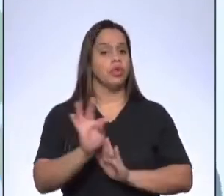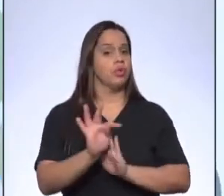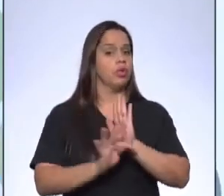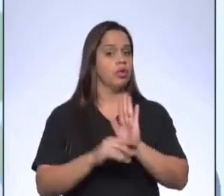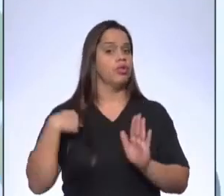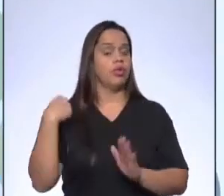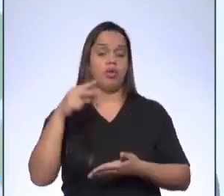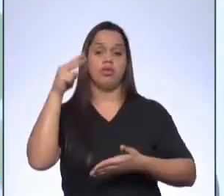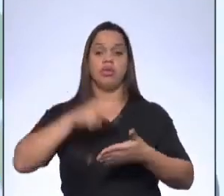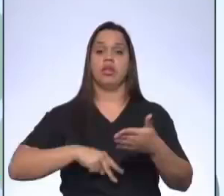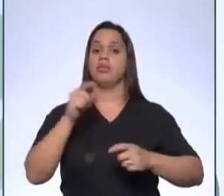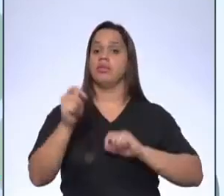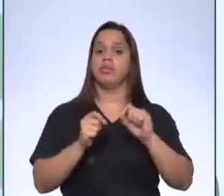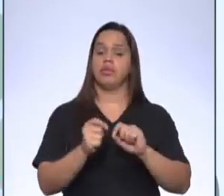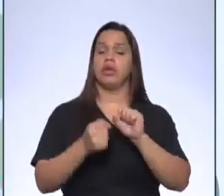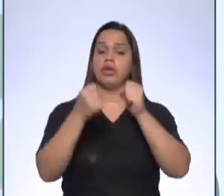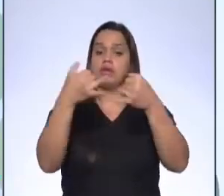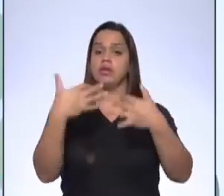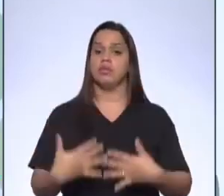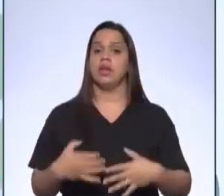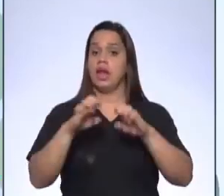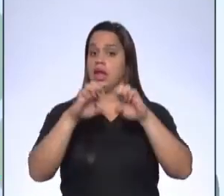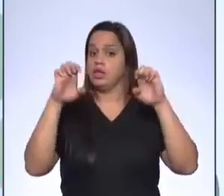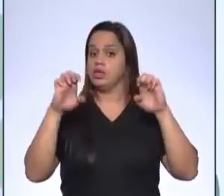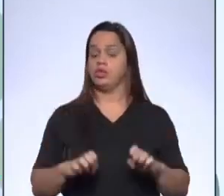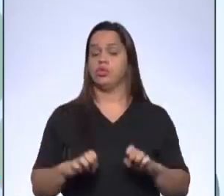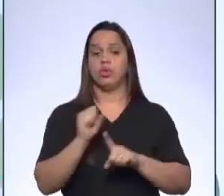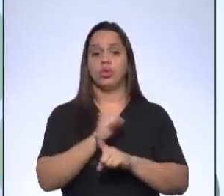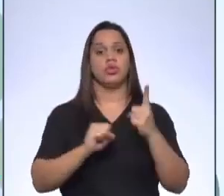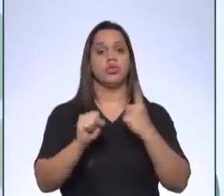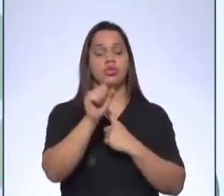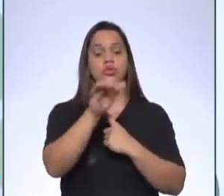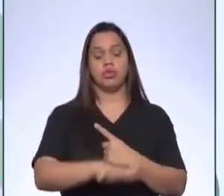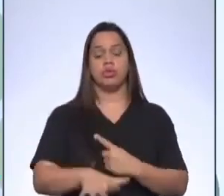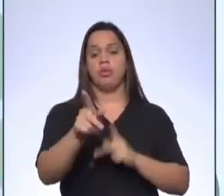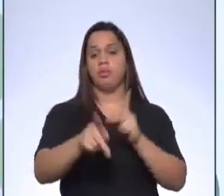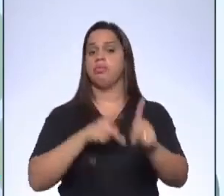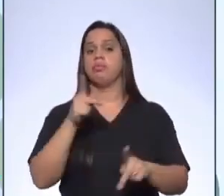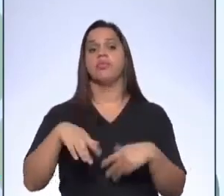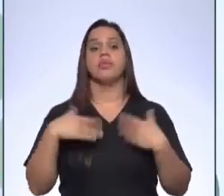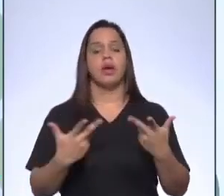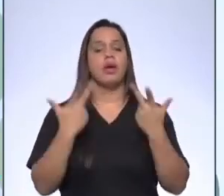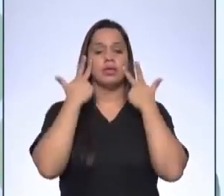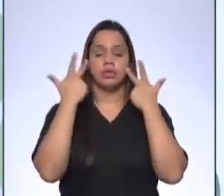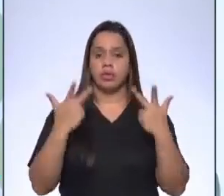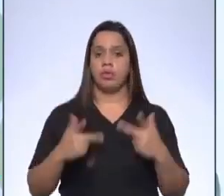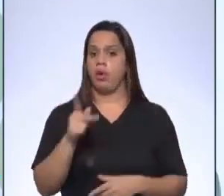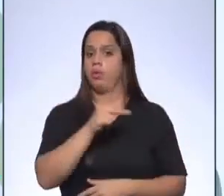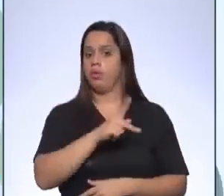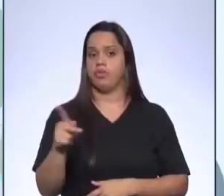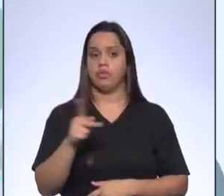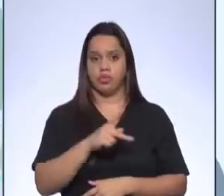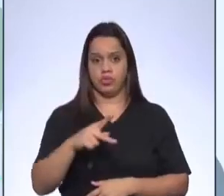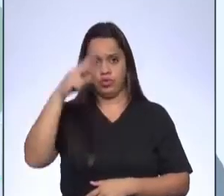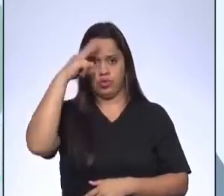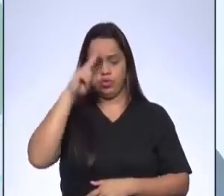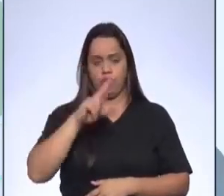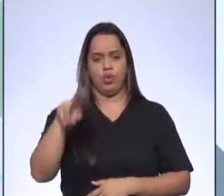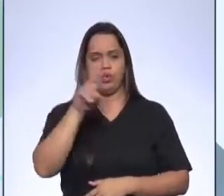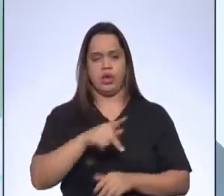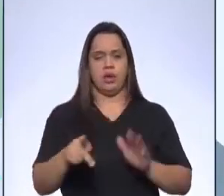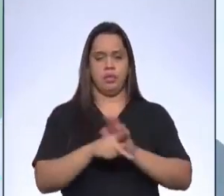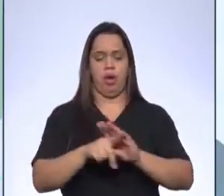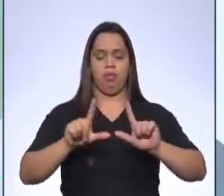lemos nos fala da estrutura social desses povos. Então, é muito comum o professor de história usar a pirâmide para